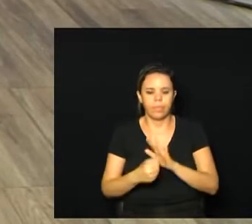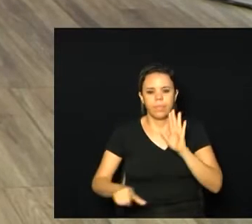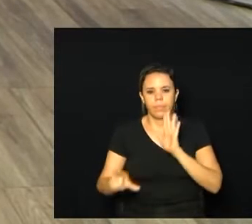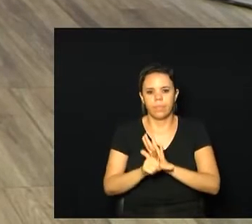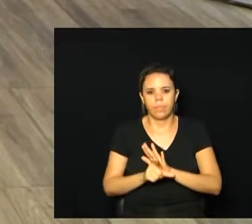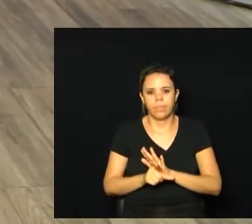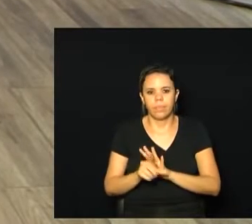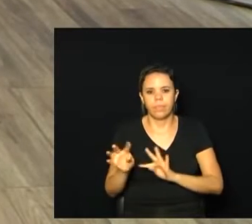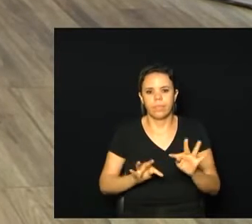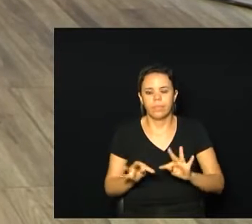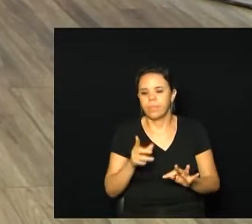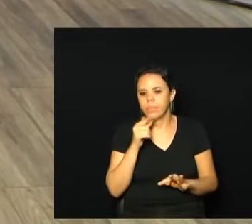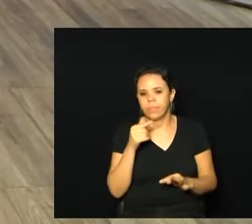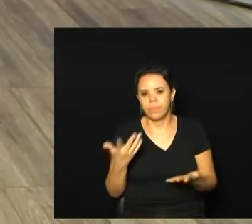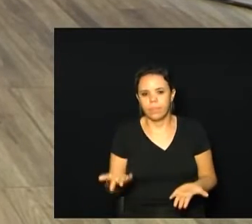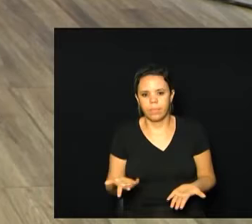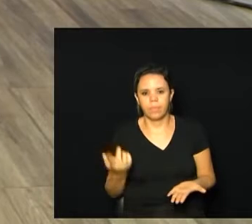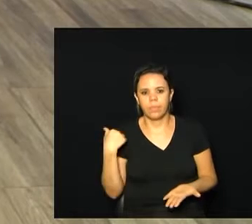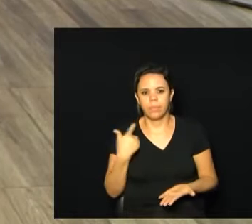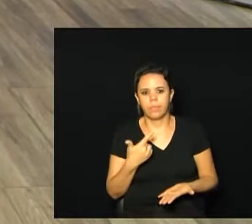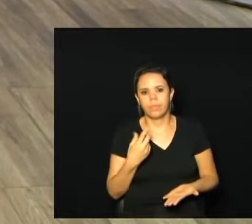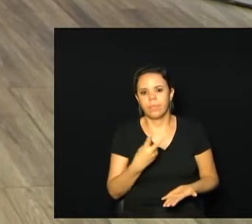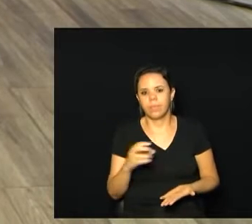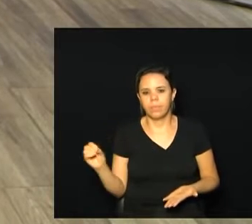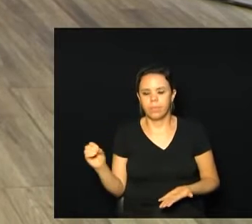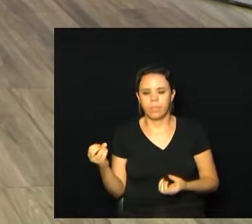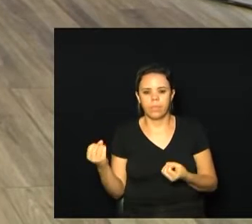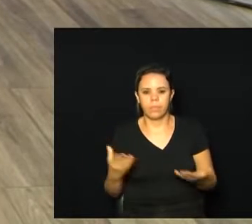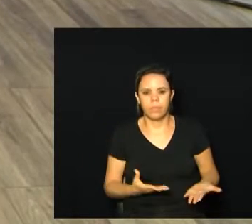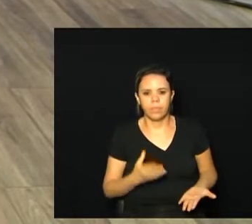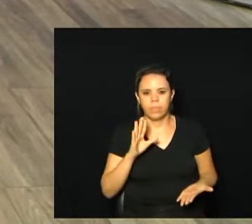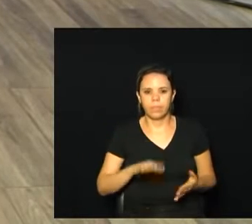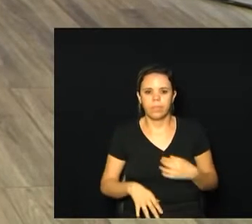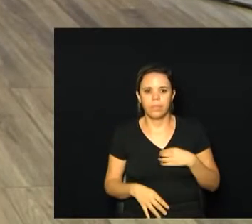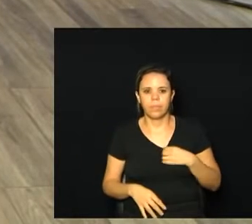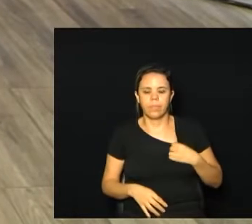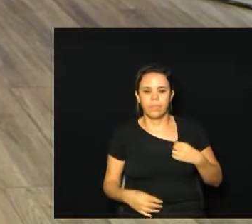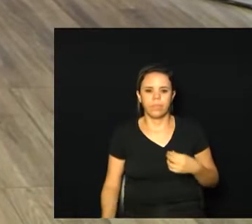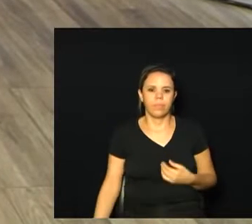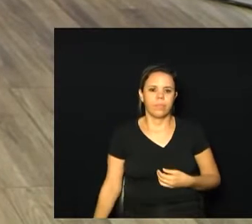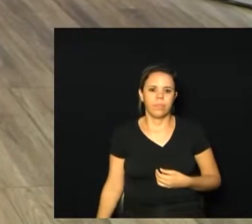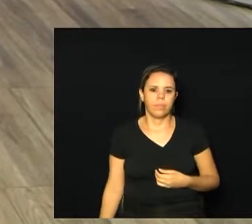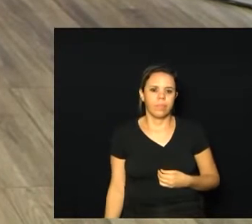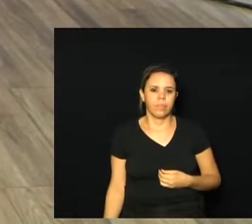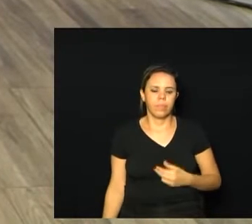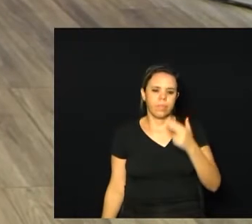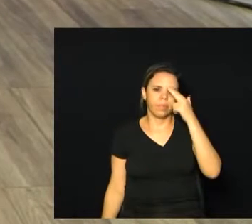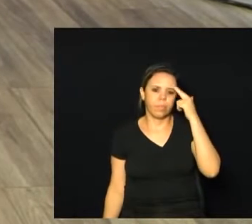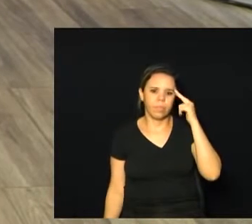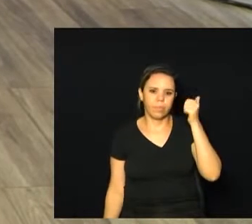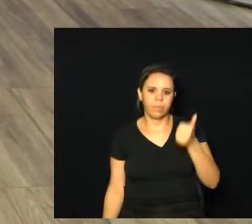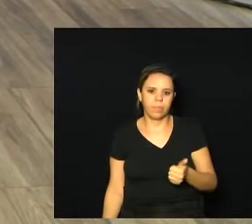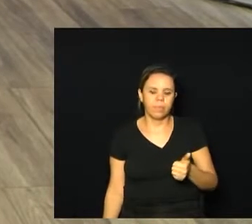do saneamento básico, que era de 2000? Seja bem-vinda e boa tarde. Boa tarde, Gabriel. Tudo